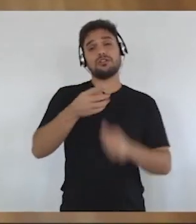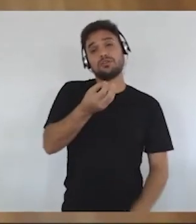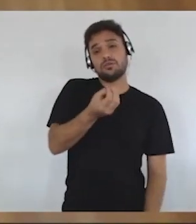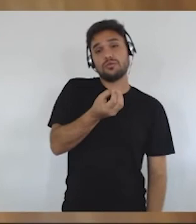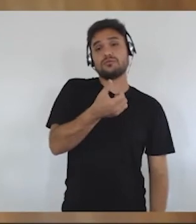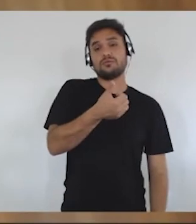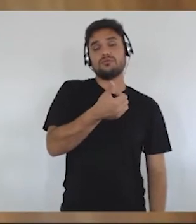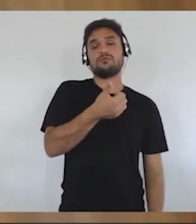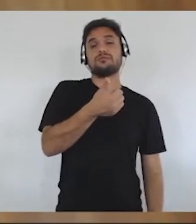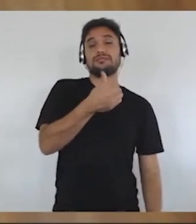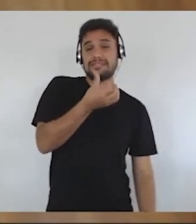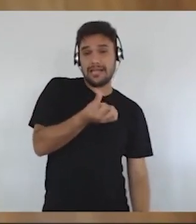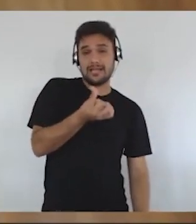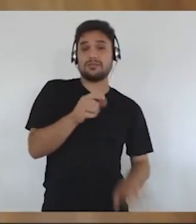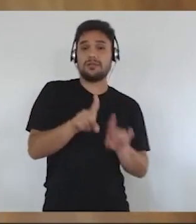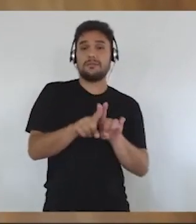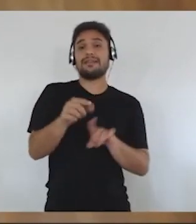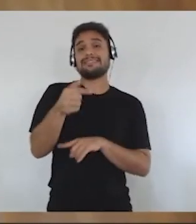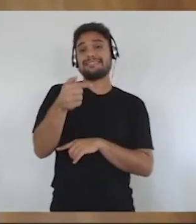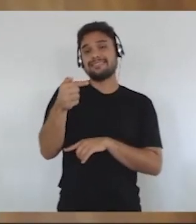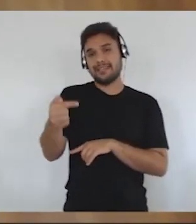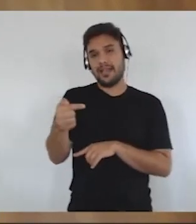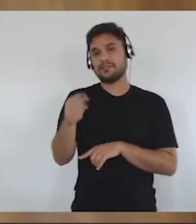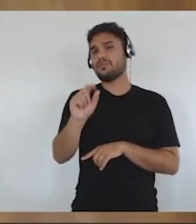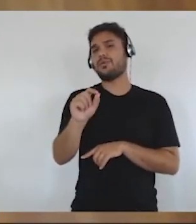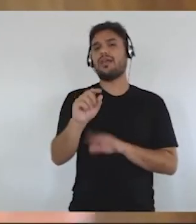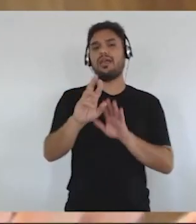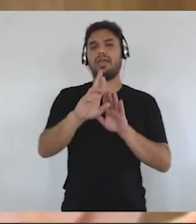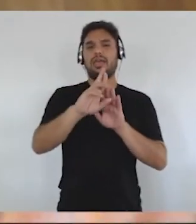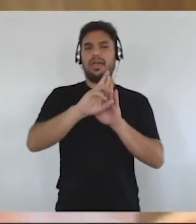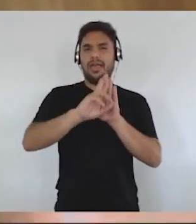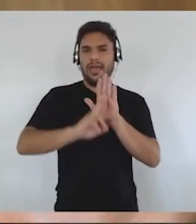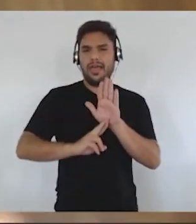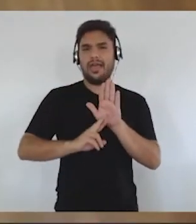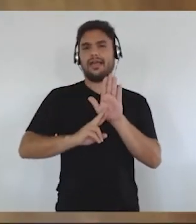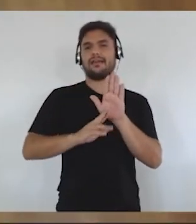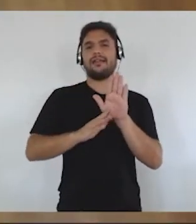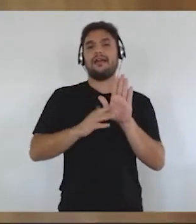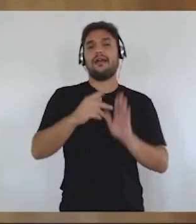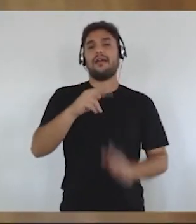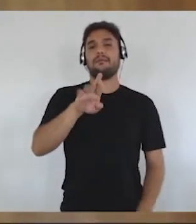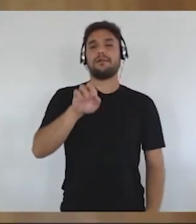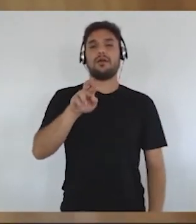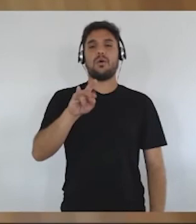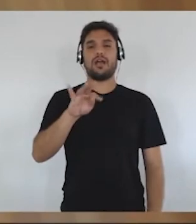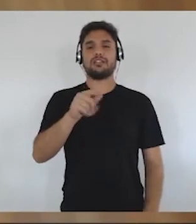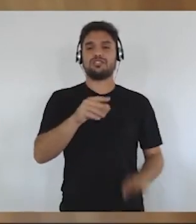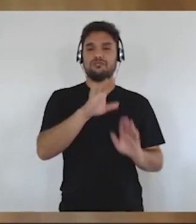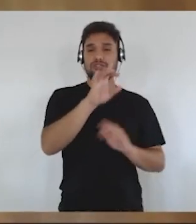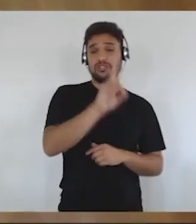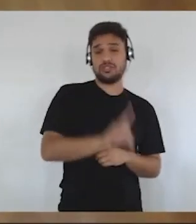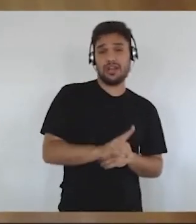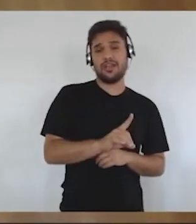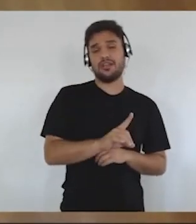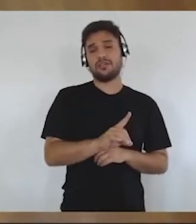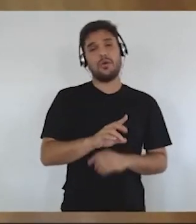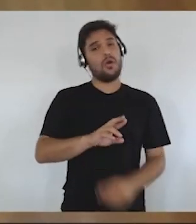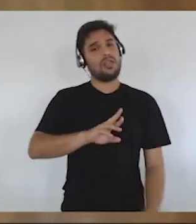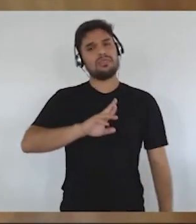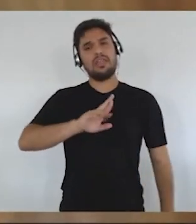e 7º, um rol de prerrogativas que, muito bem dito pela doutora Luciana Matar, não